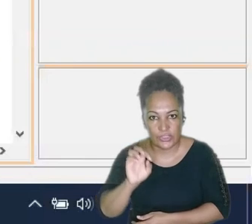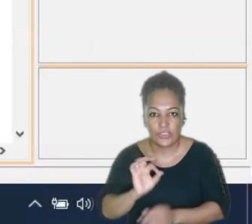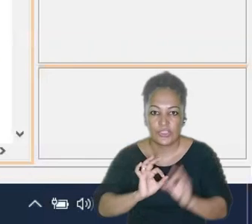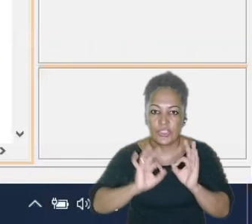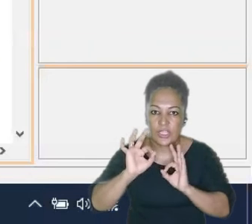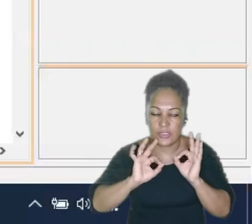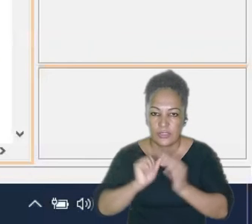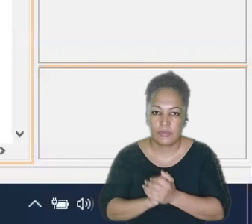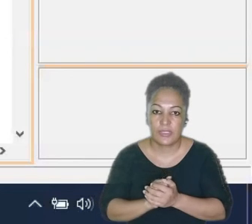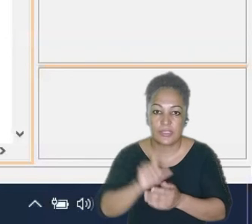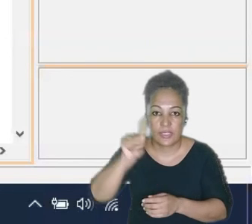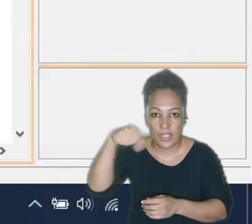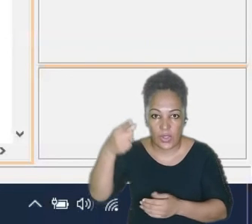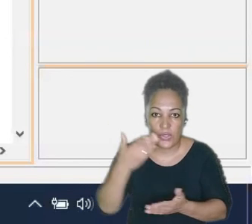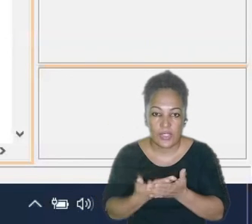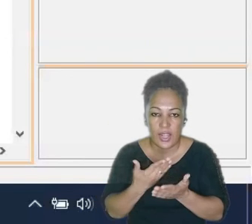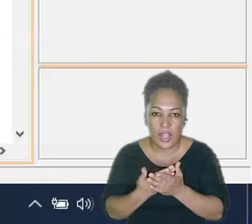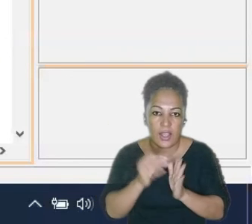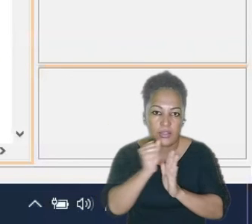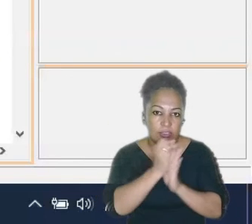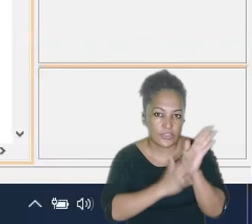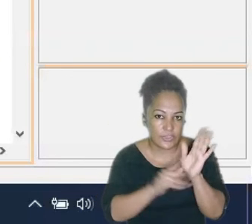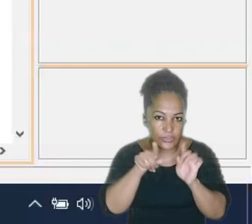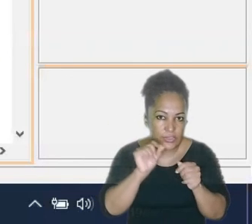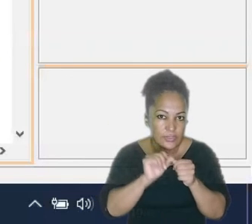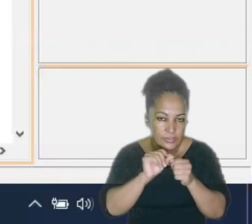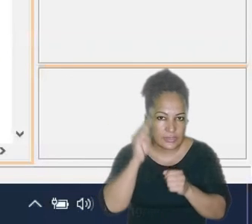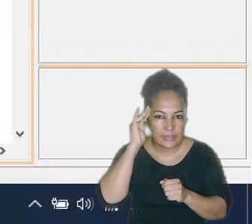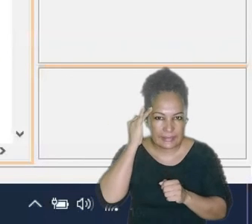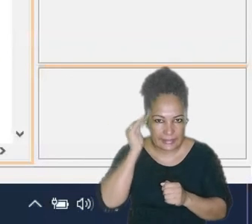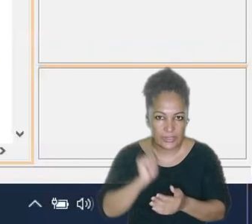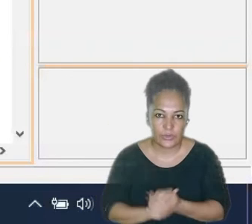vão produzir nas tarefas aí a partir da próxima aula, ok?